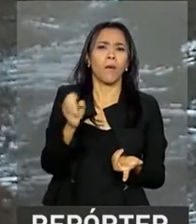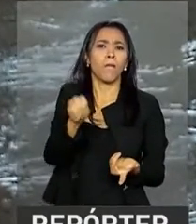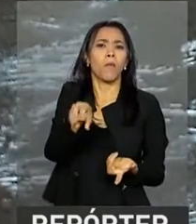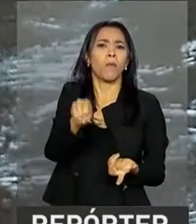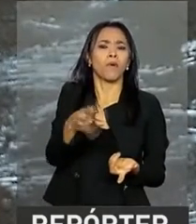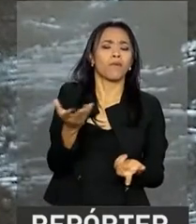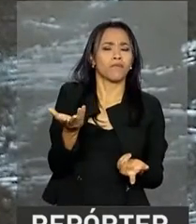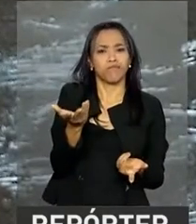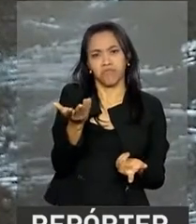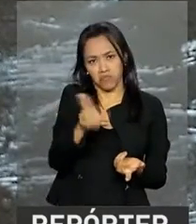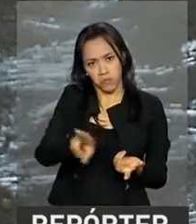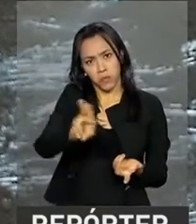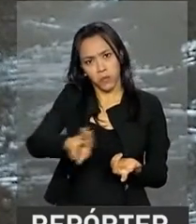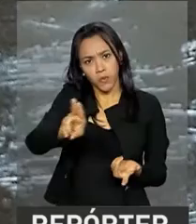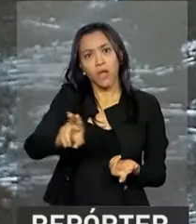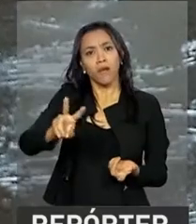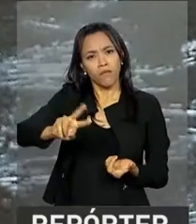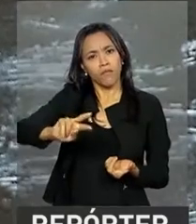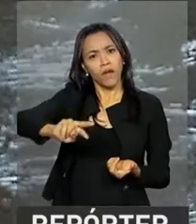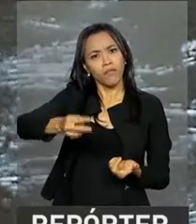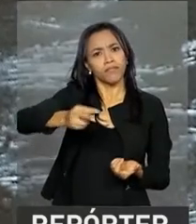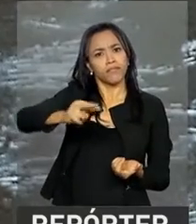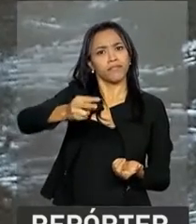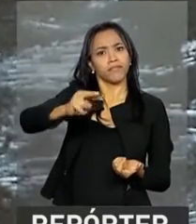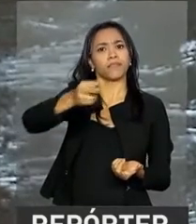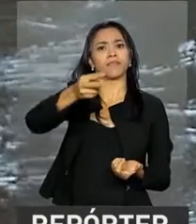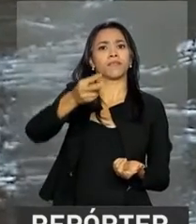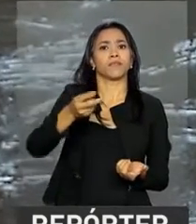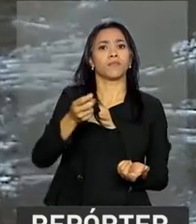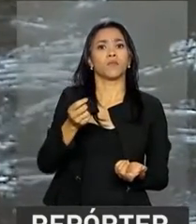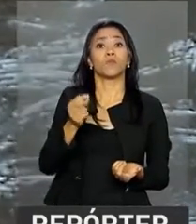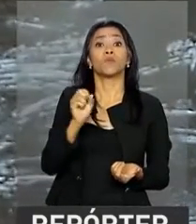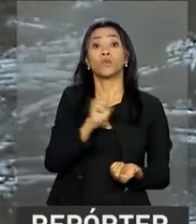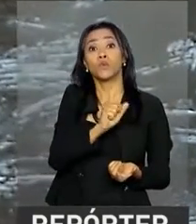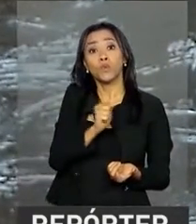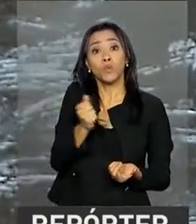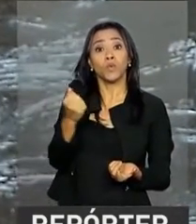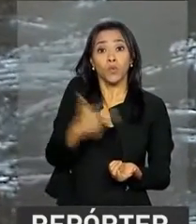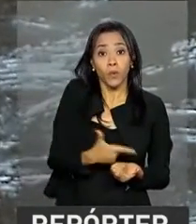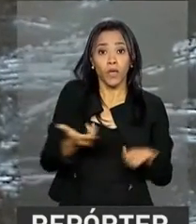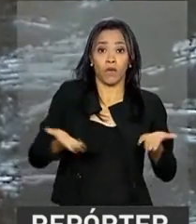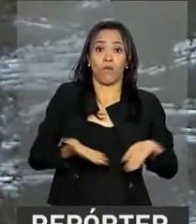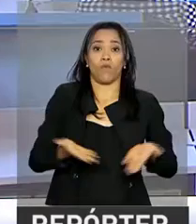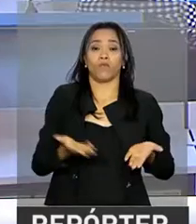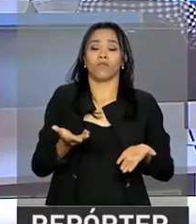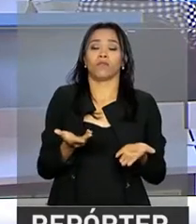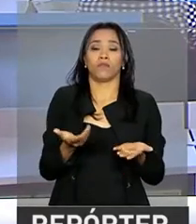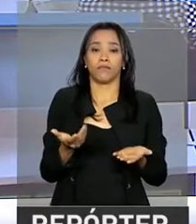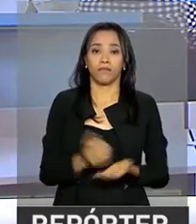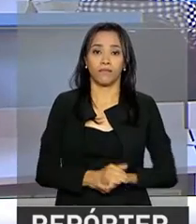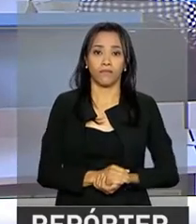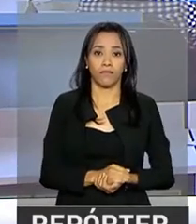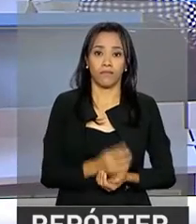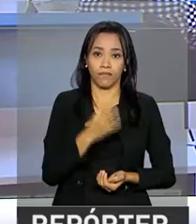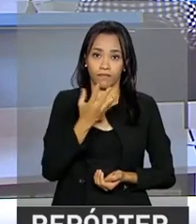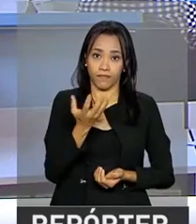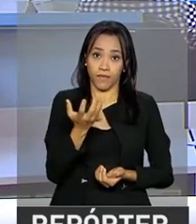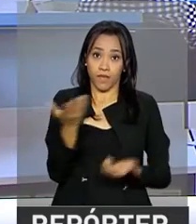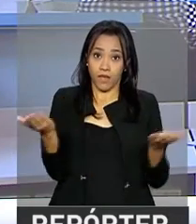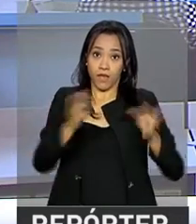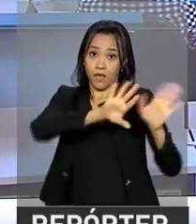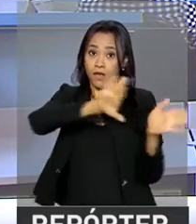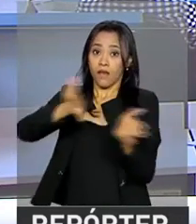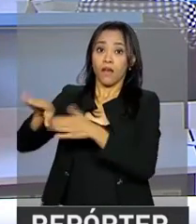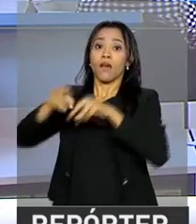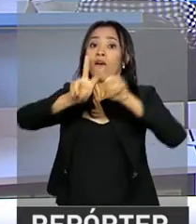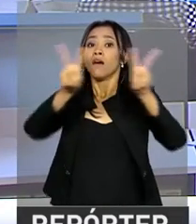poupança, ele vai render o dobro do que você tá ganhando hoje. E o assunto agora é